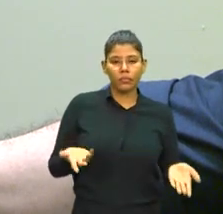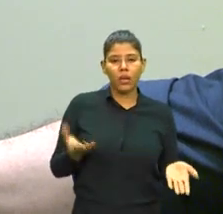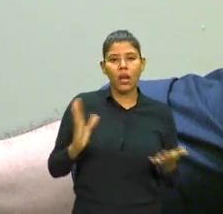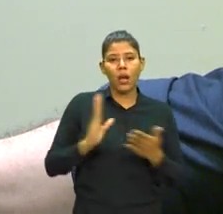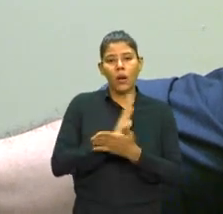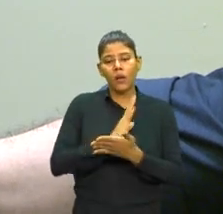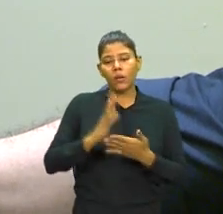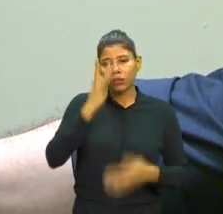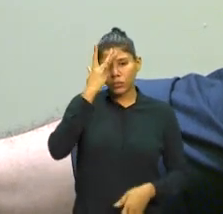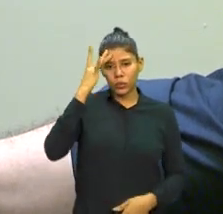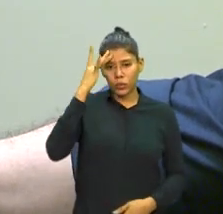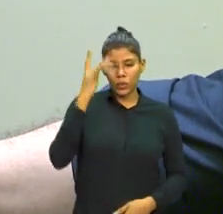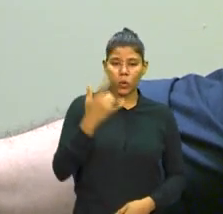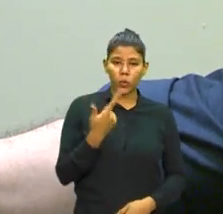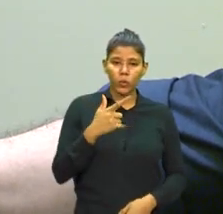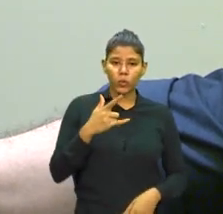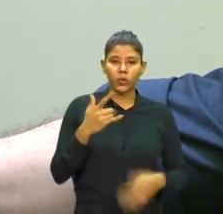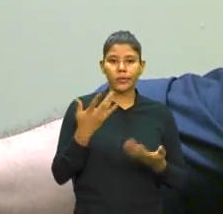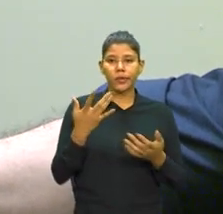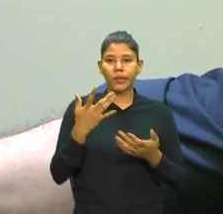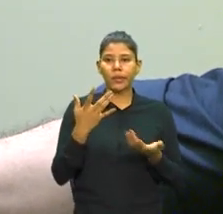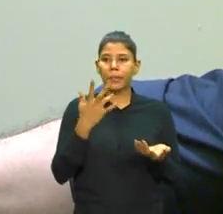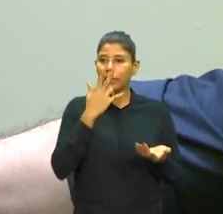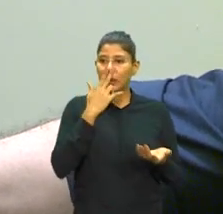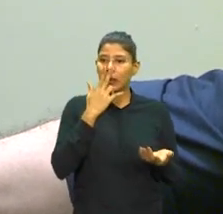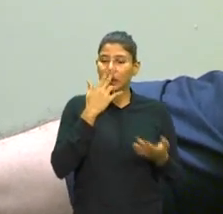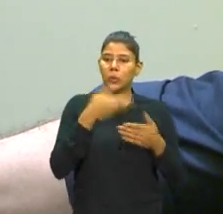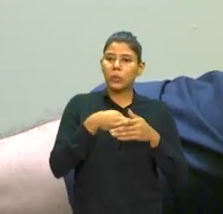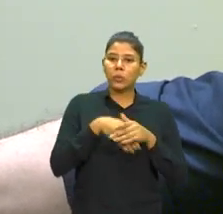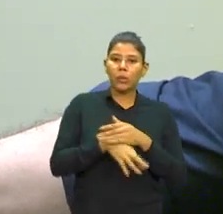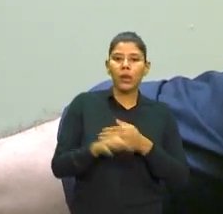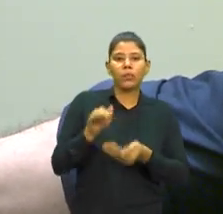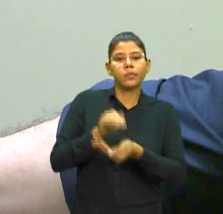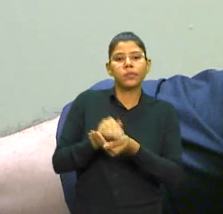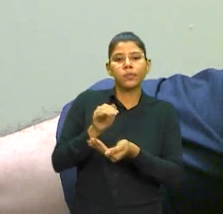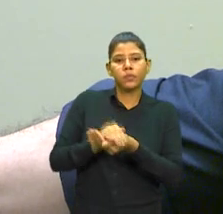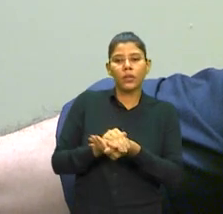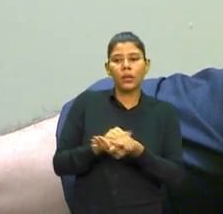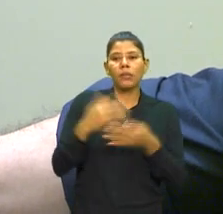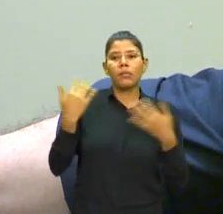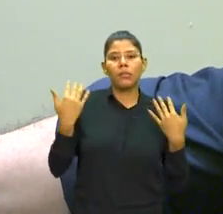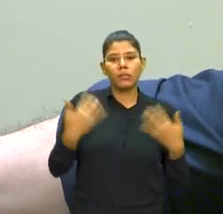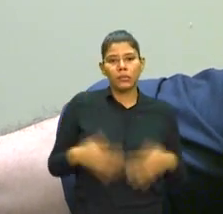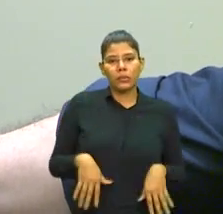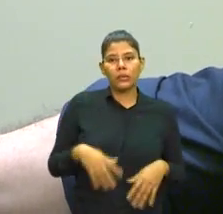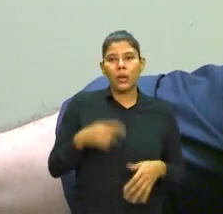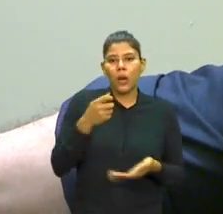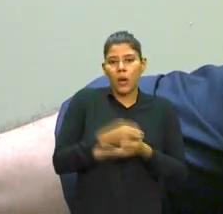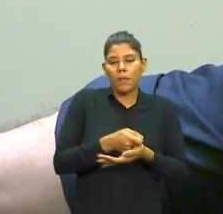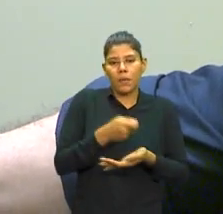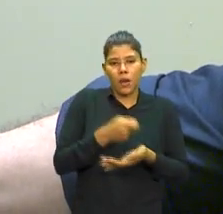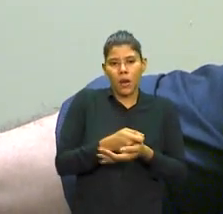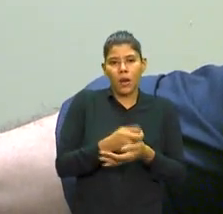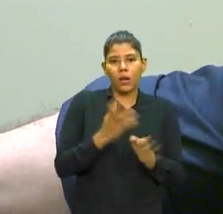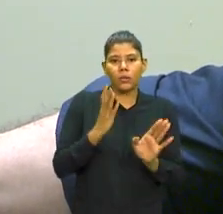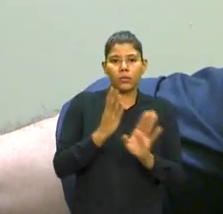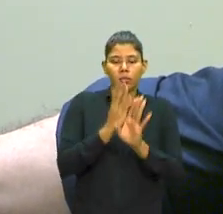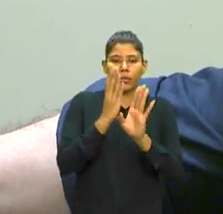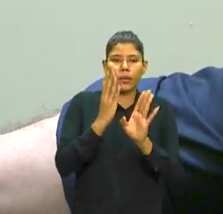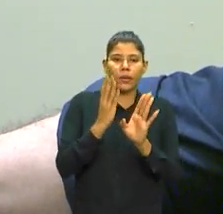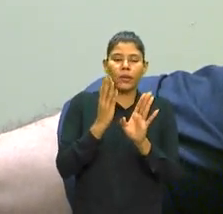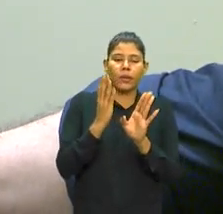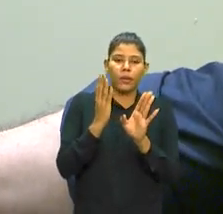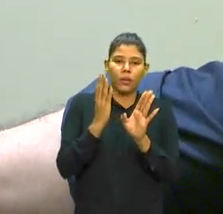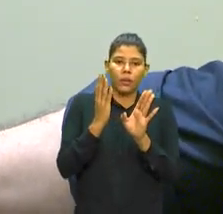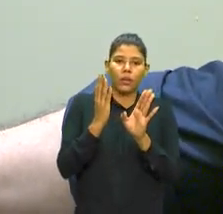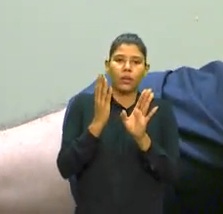não tinham hábito de de poupar de economizar se viram forçadas a isso tem Vista o cenário de escassez durante